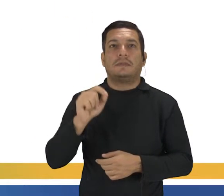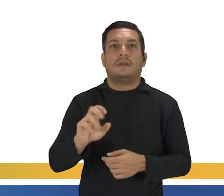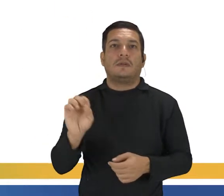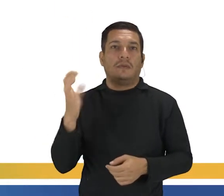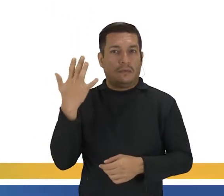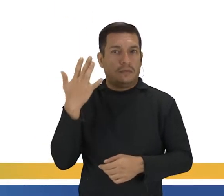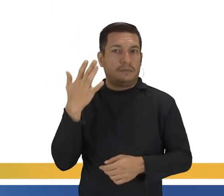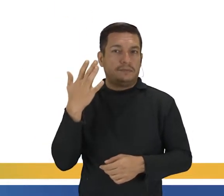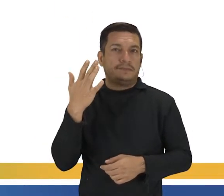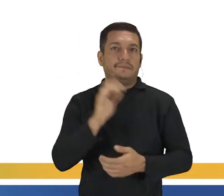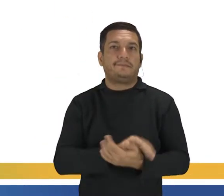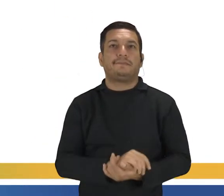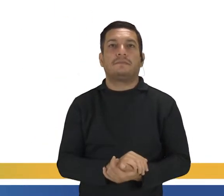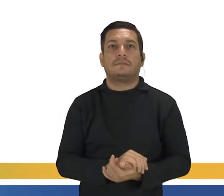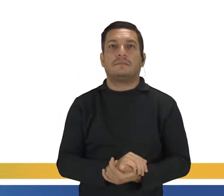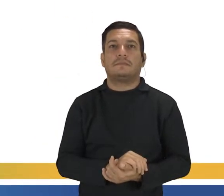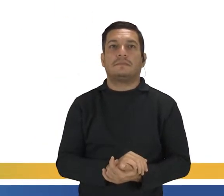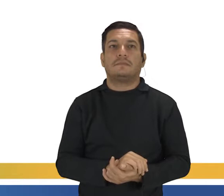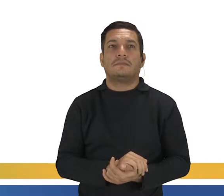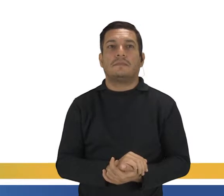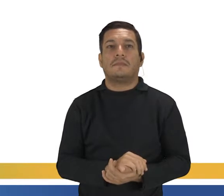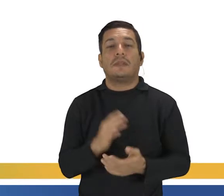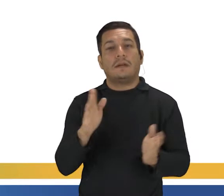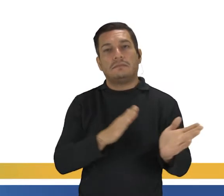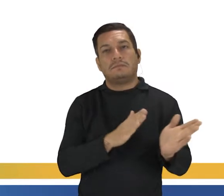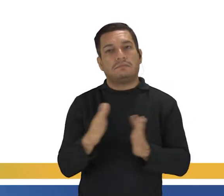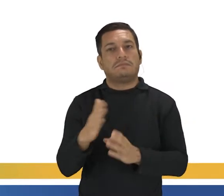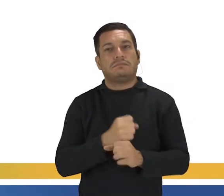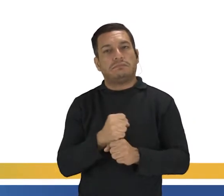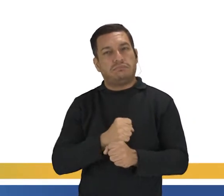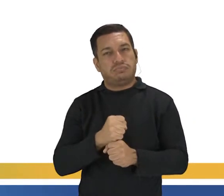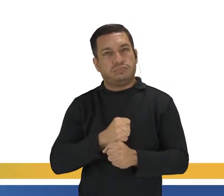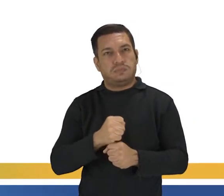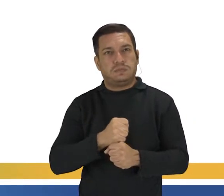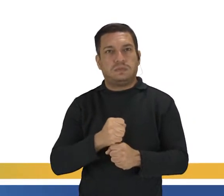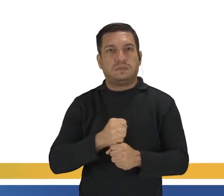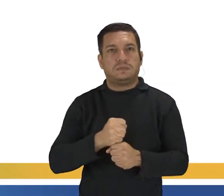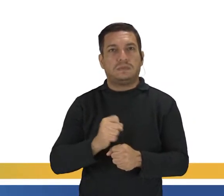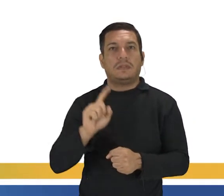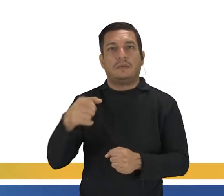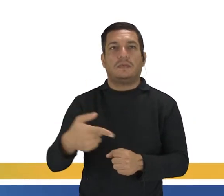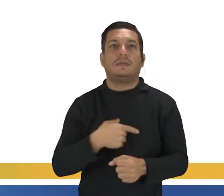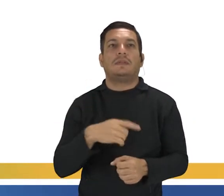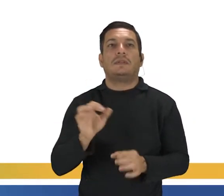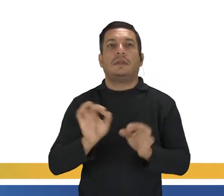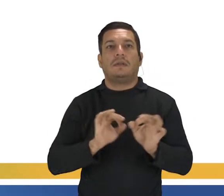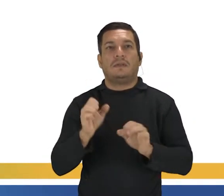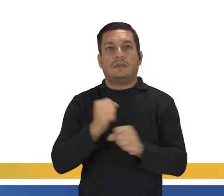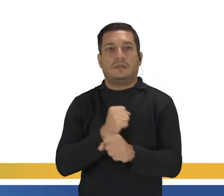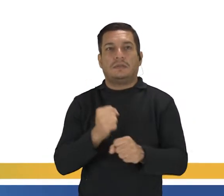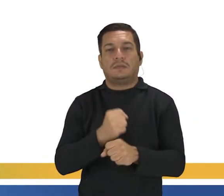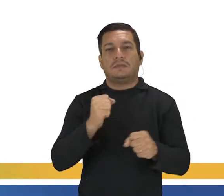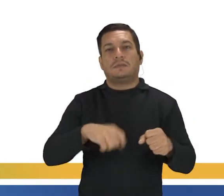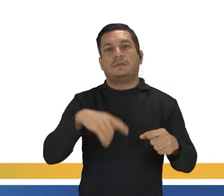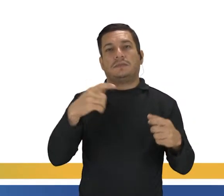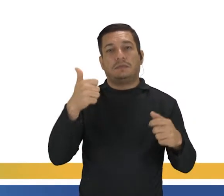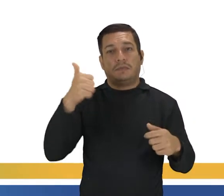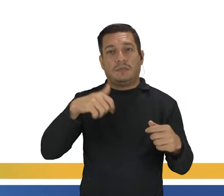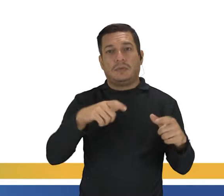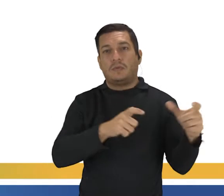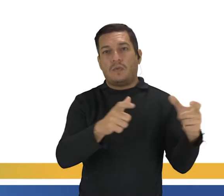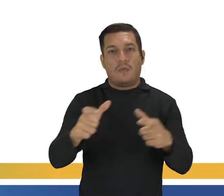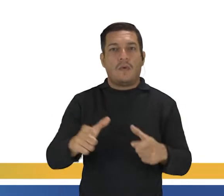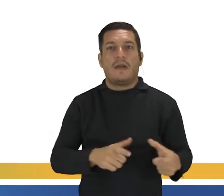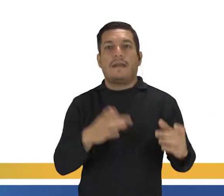efeito cênico. Com o passar dos anos, após a construção dos primeiros edifícios teatrais,